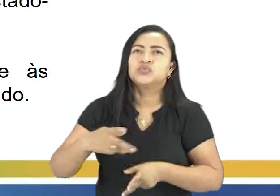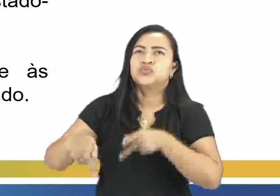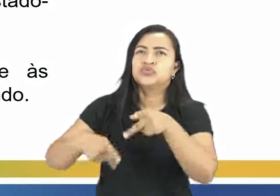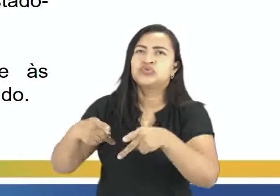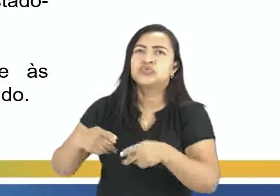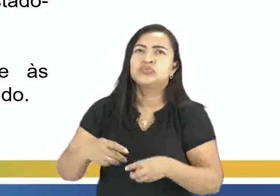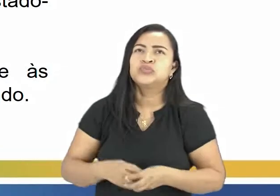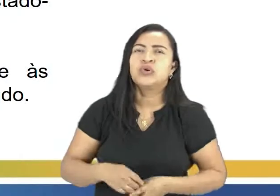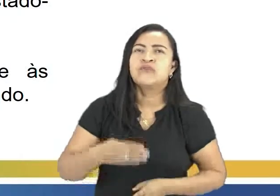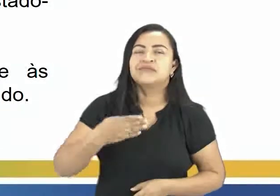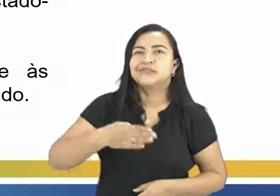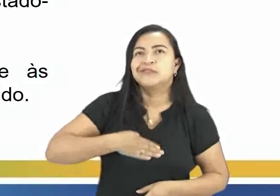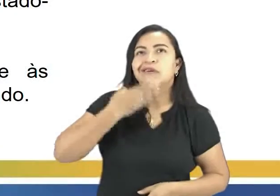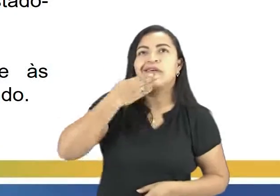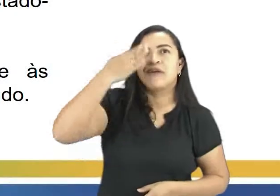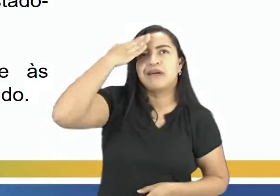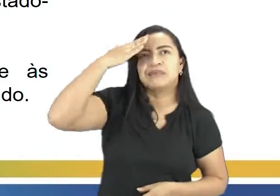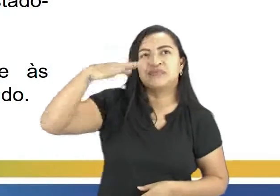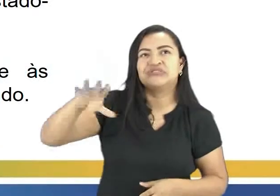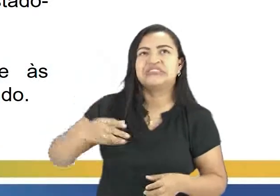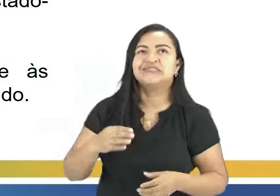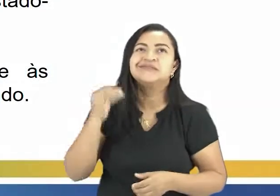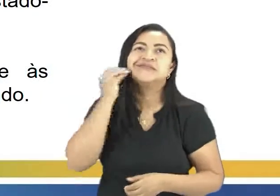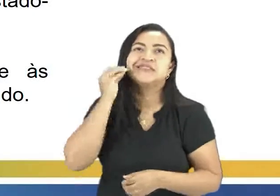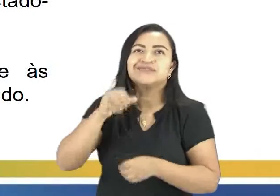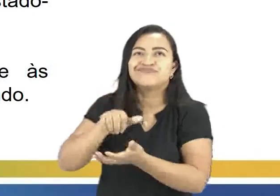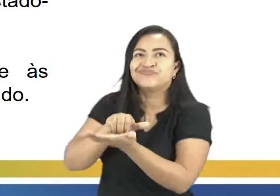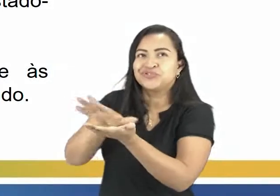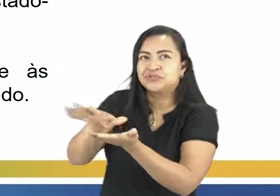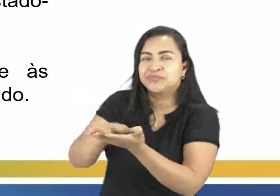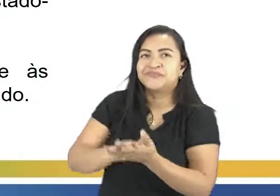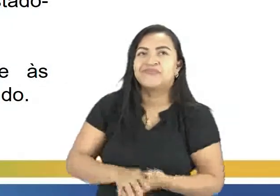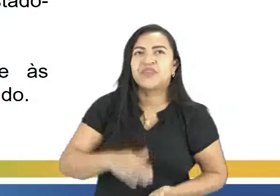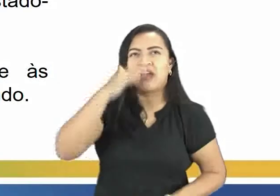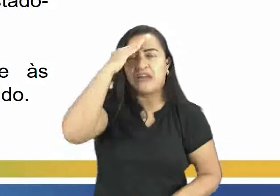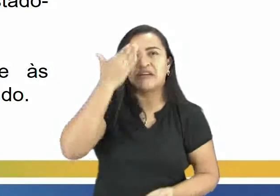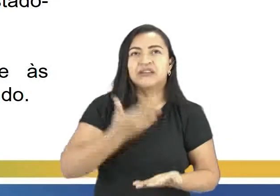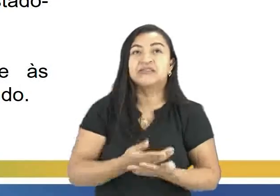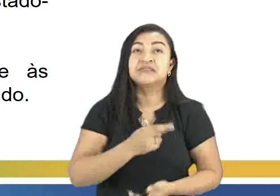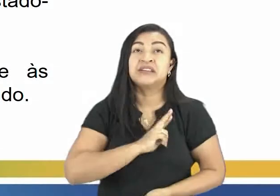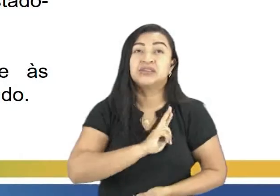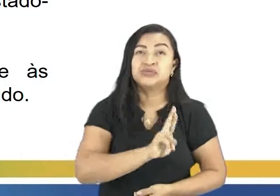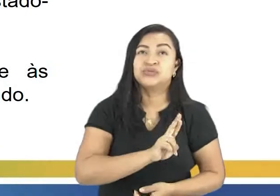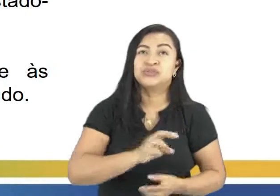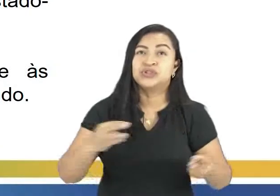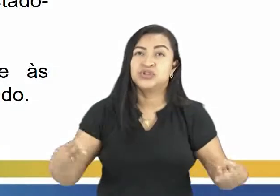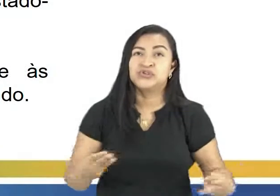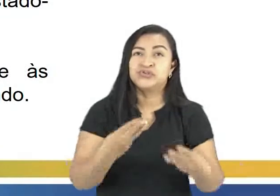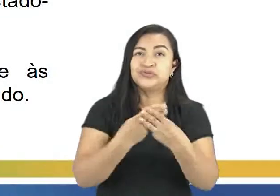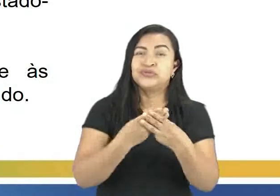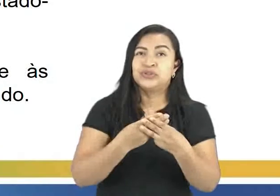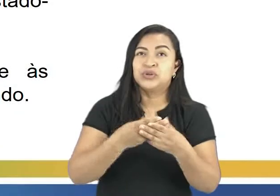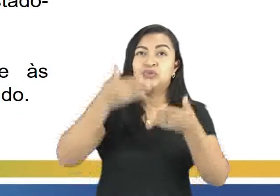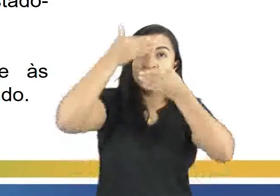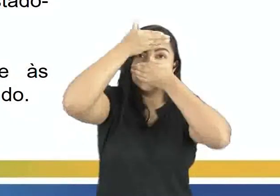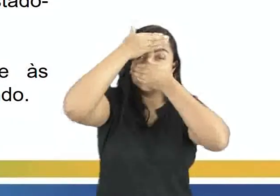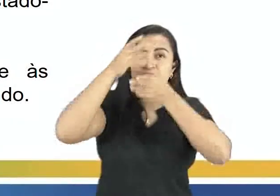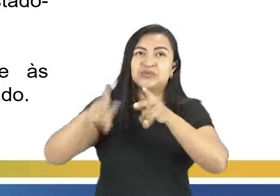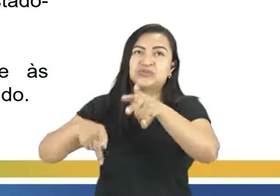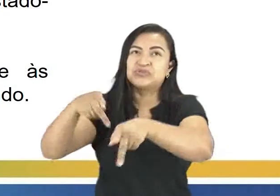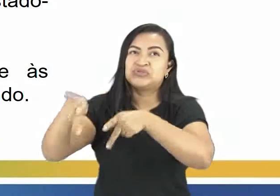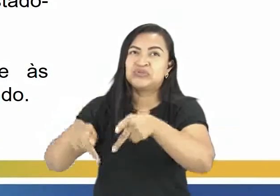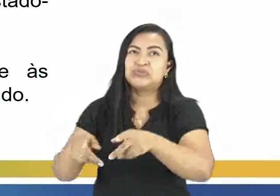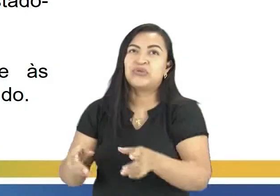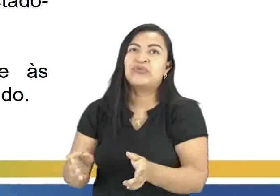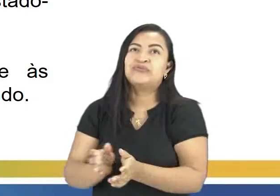judeus do Oriente Médio. B. A crença religiosa de que judeus e muçulmanos são povos excludentes e que jamais estarão